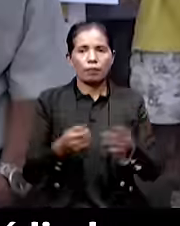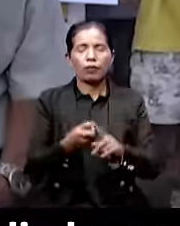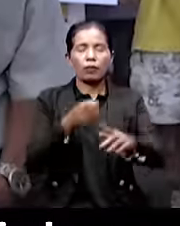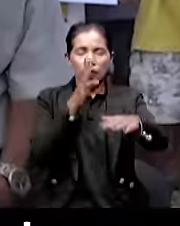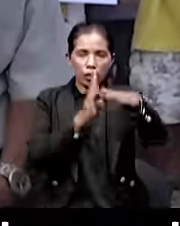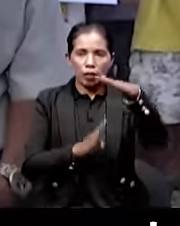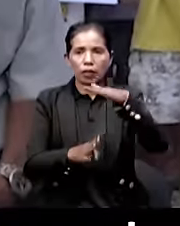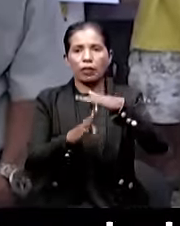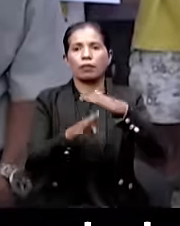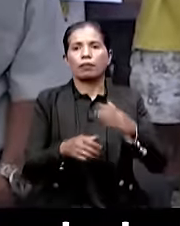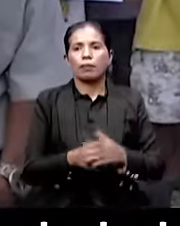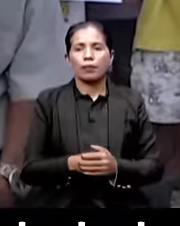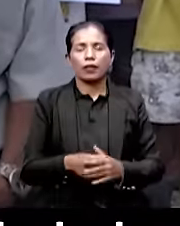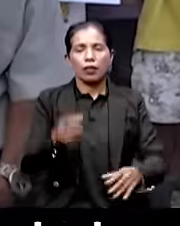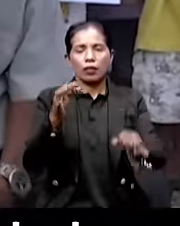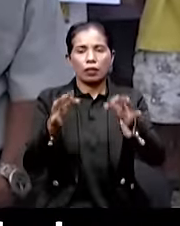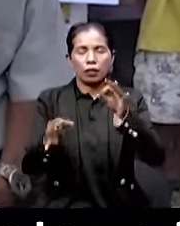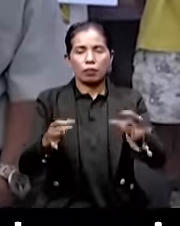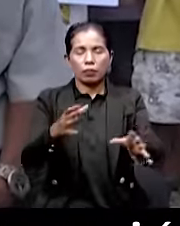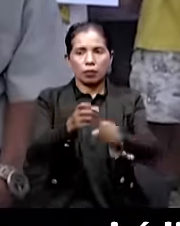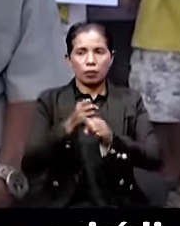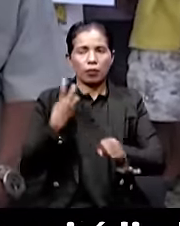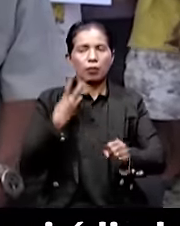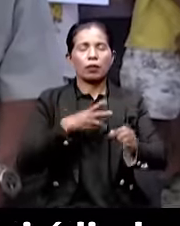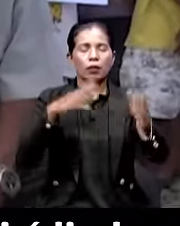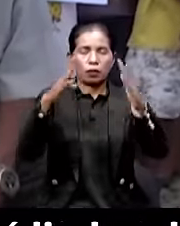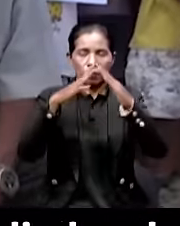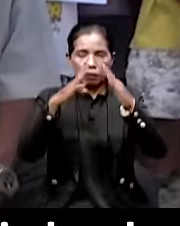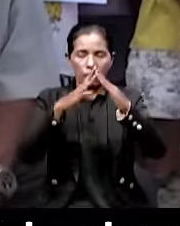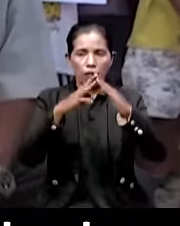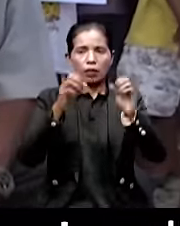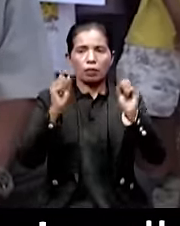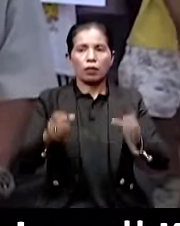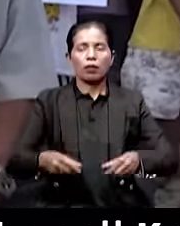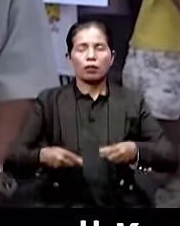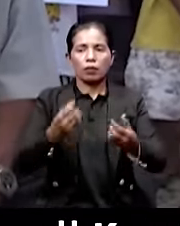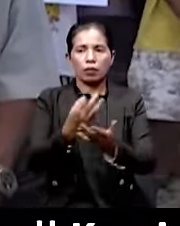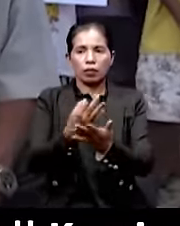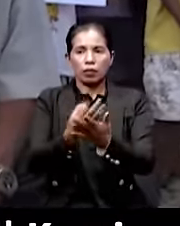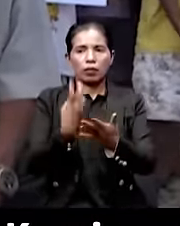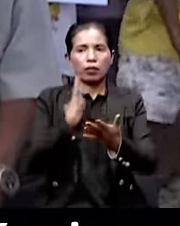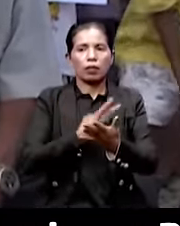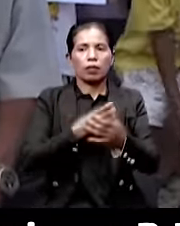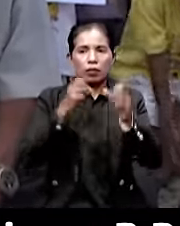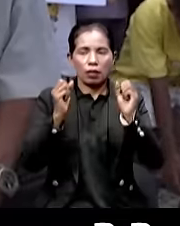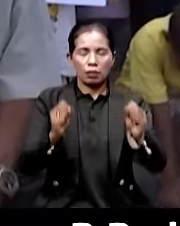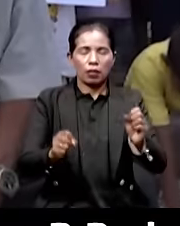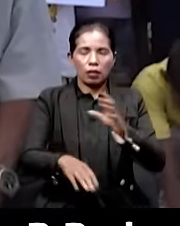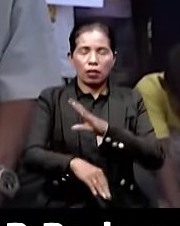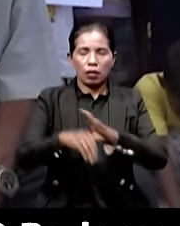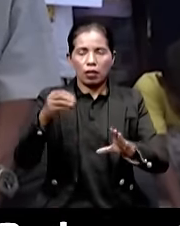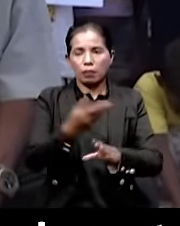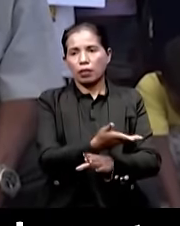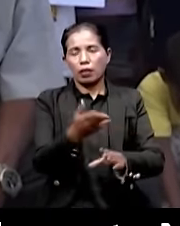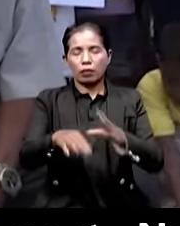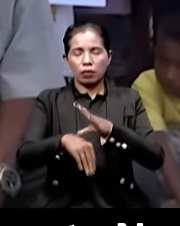haraikan se atu mai sobu amnia umakari bele for samento mak ami bele aturiza imi atu sobu